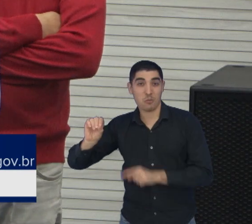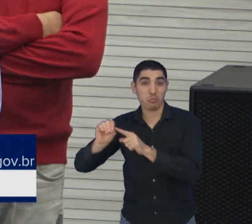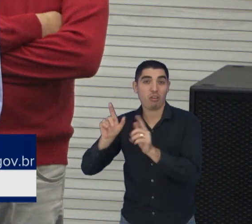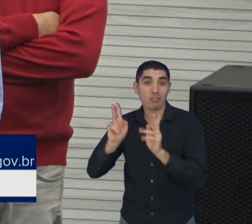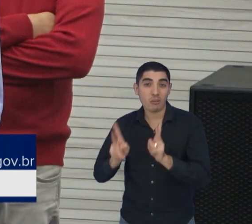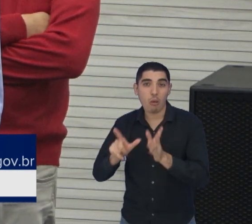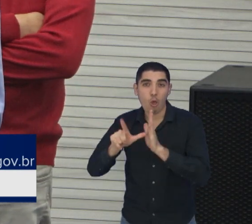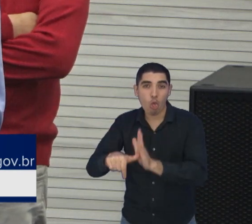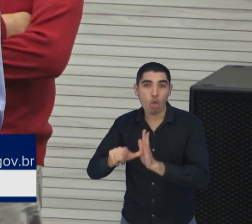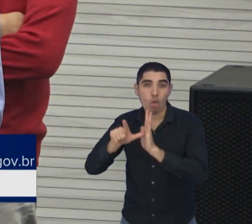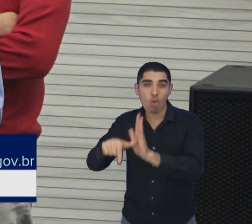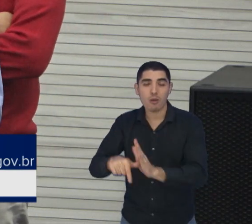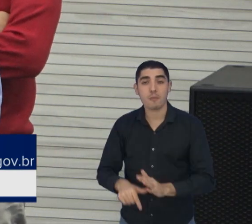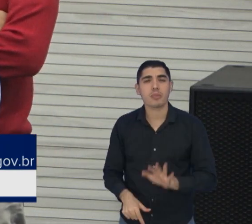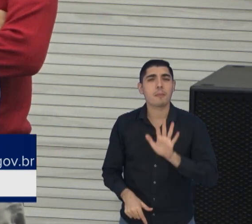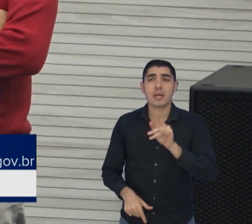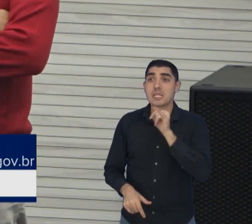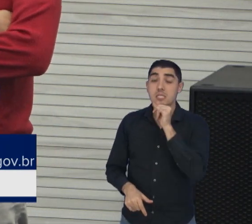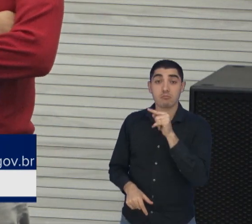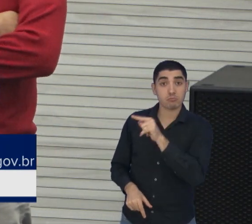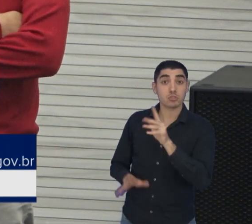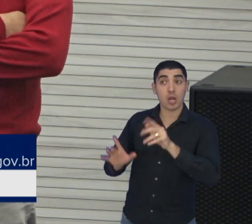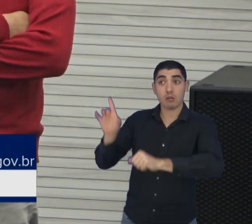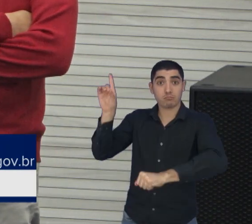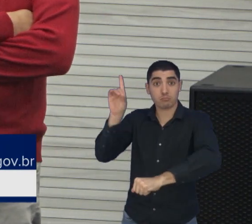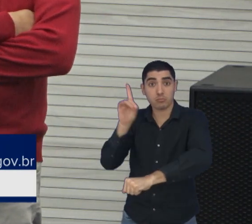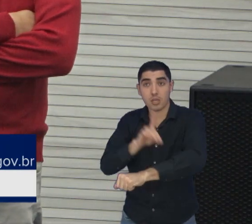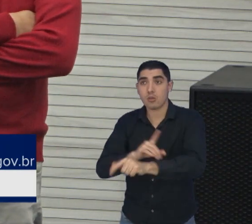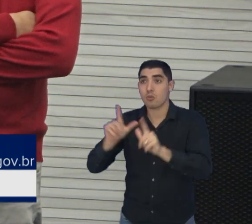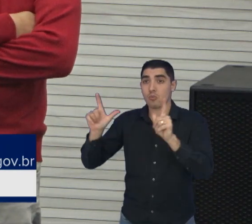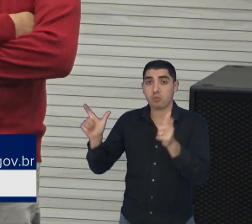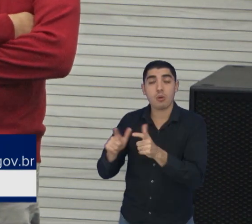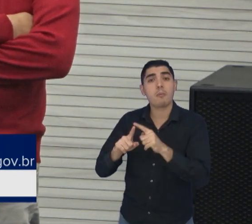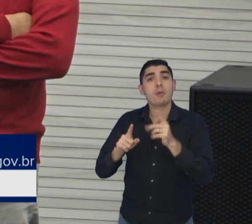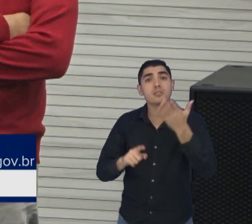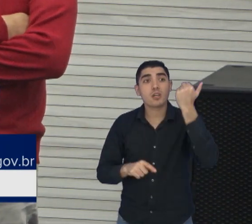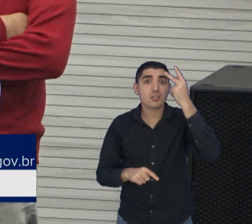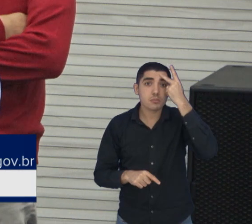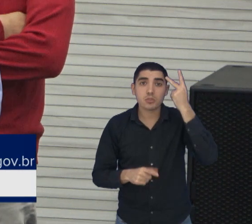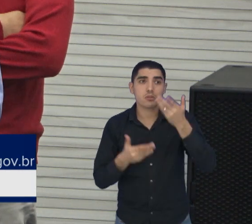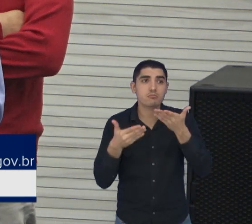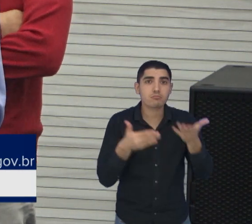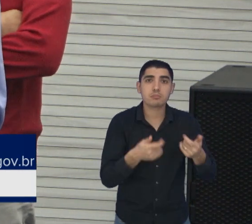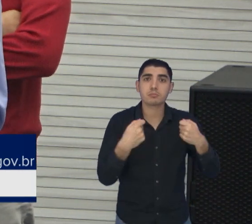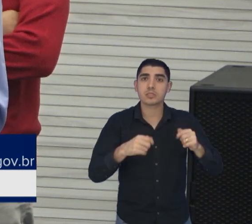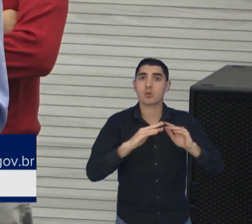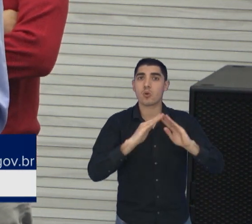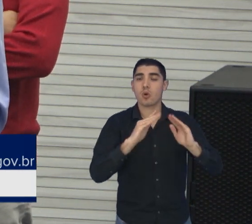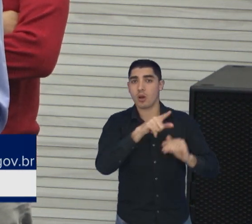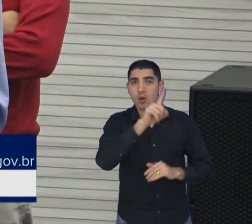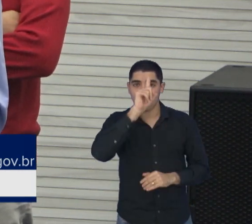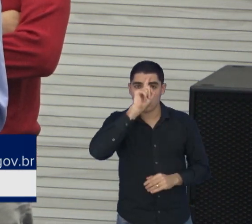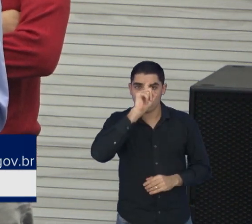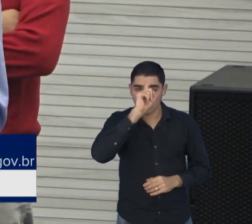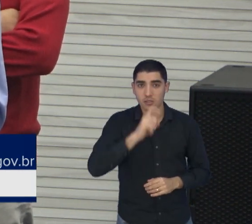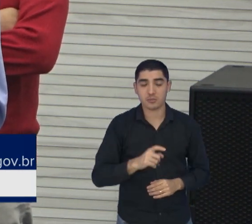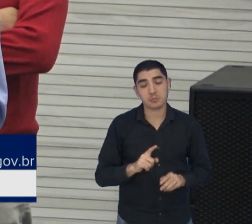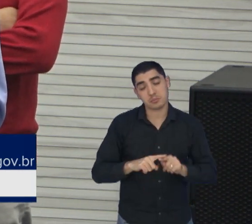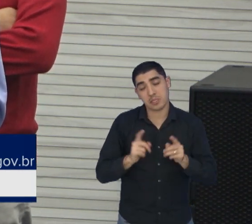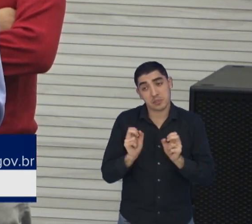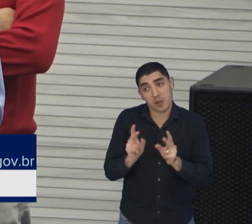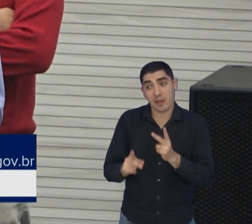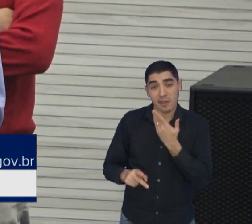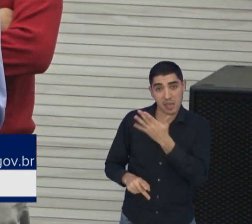curva da dengue cai. E quantas pessoas precisaram do hospital e não tiveram hospital? Mas assim, valeu, deu o braço a torcer que